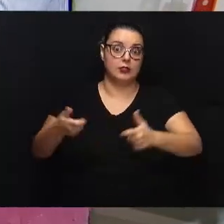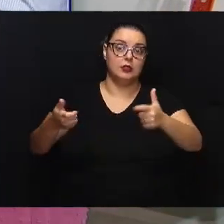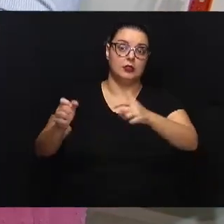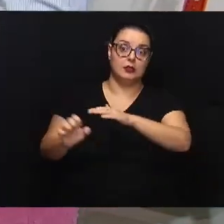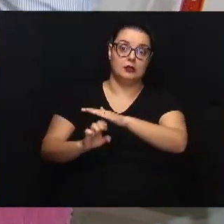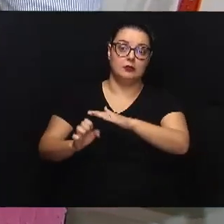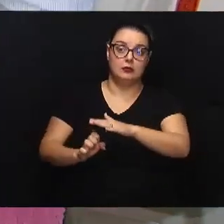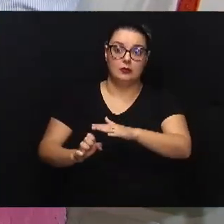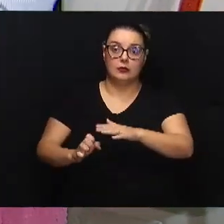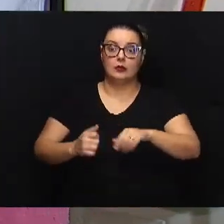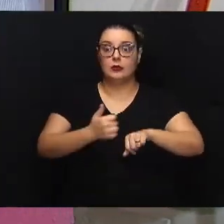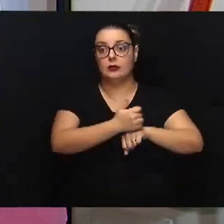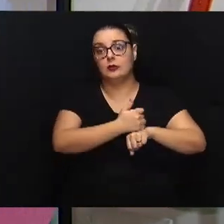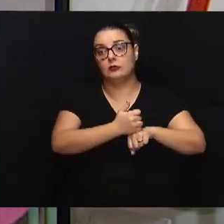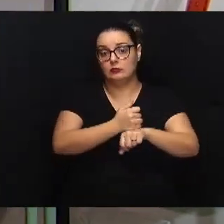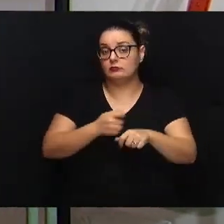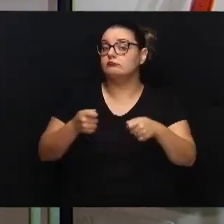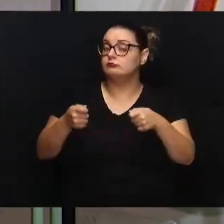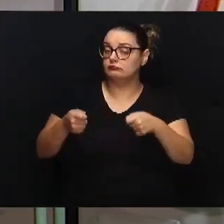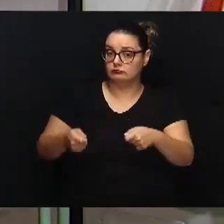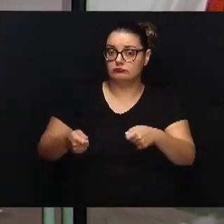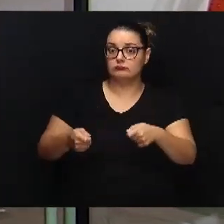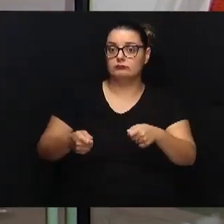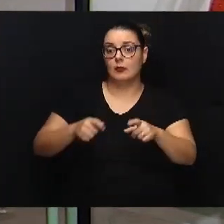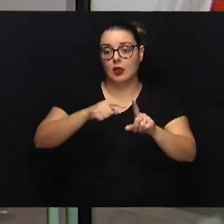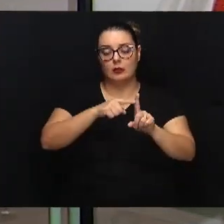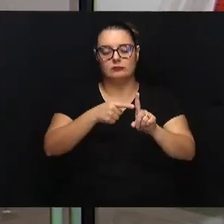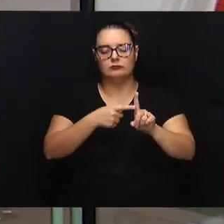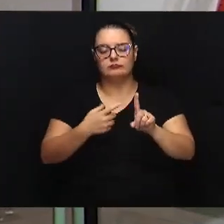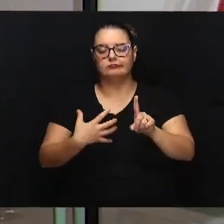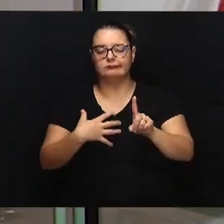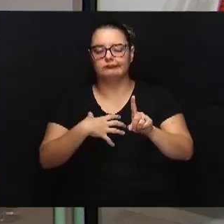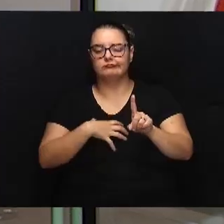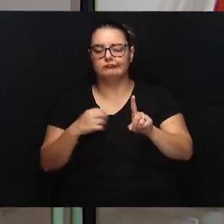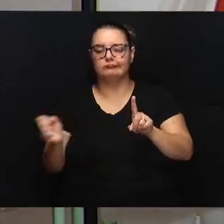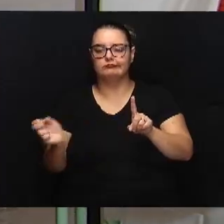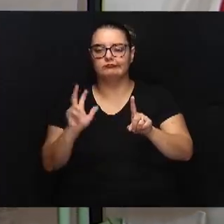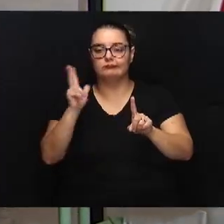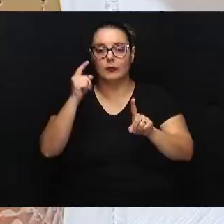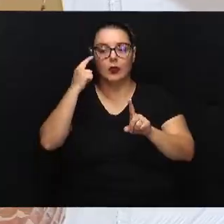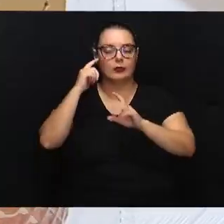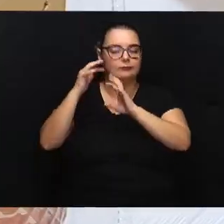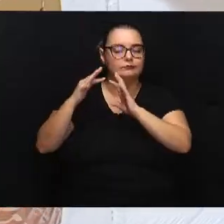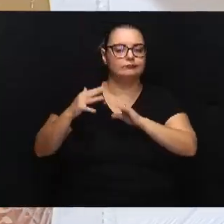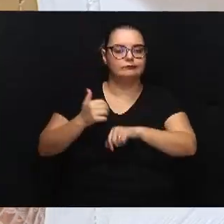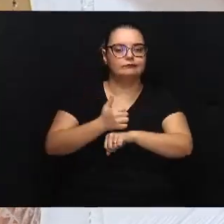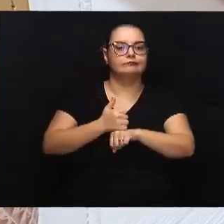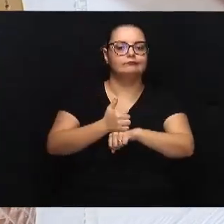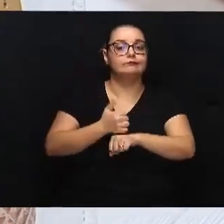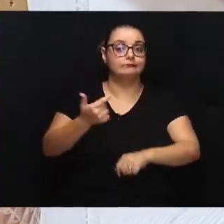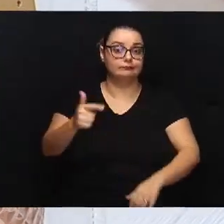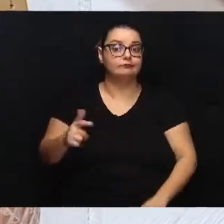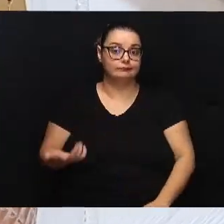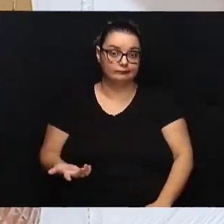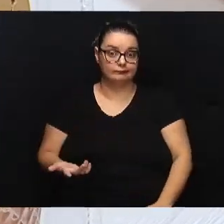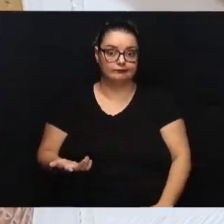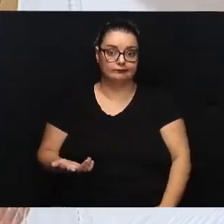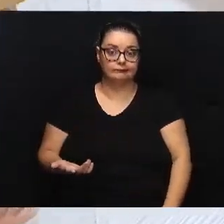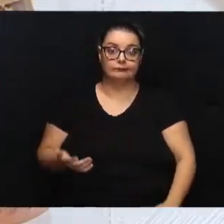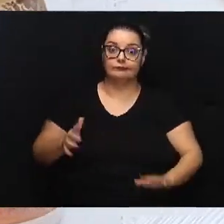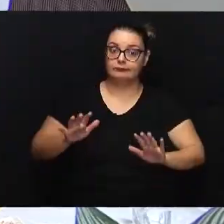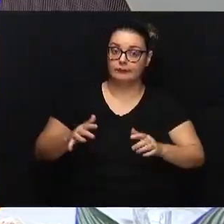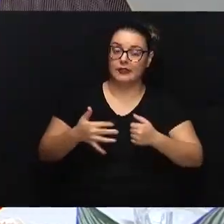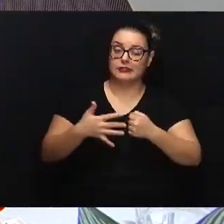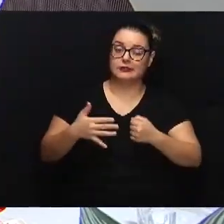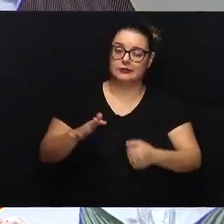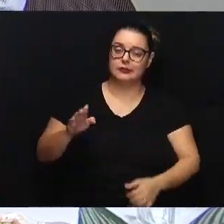carreira sólida, a maternidade despertou nela o repensar na vida profissional, mas a síndrome de burnout